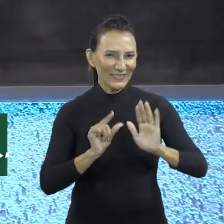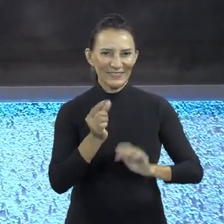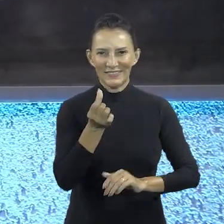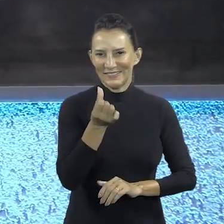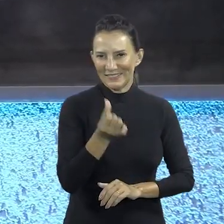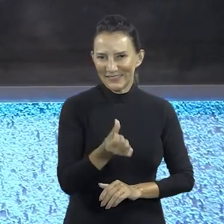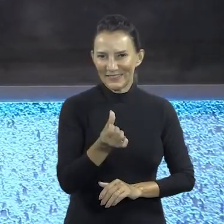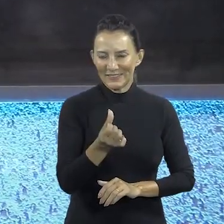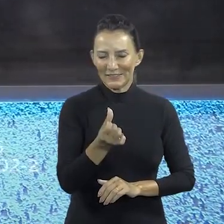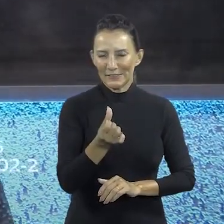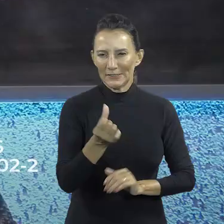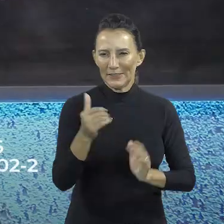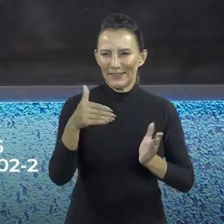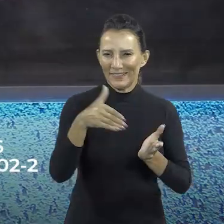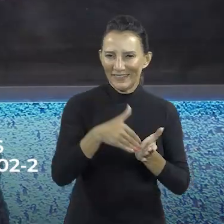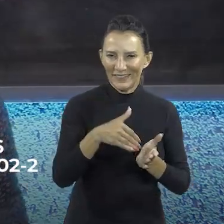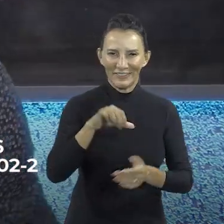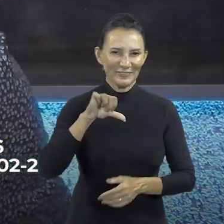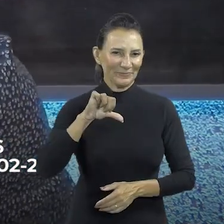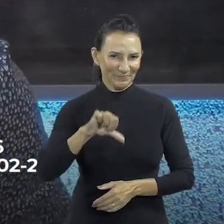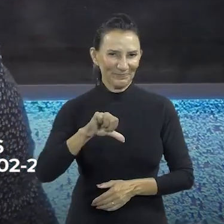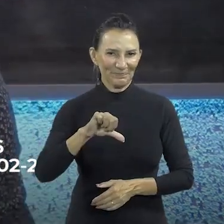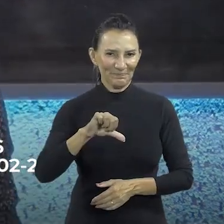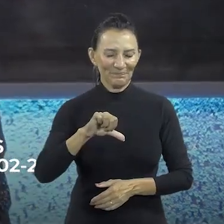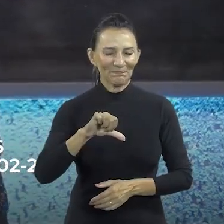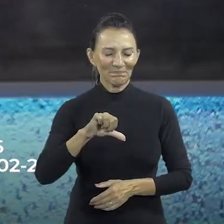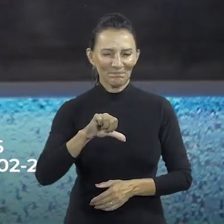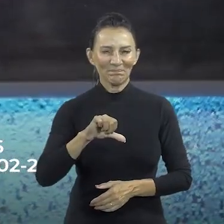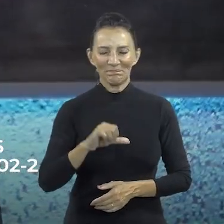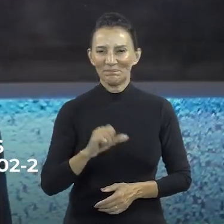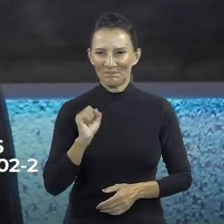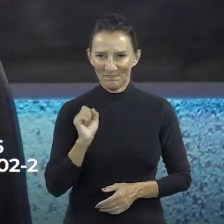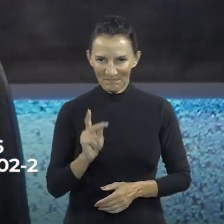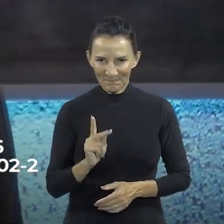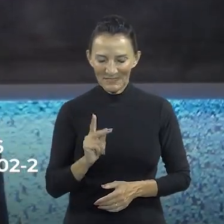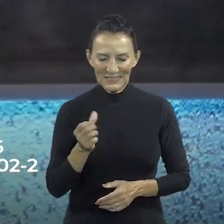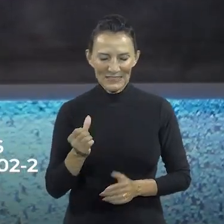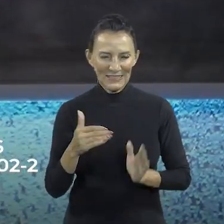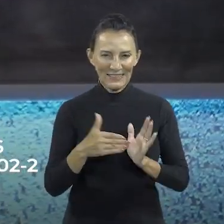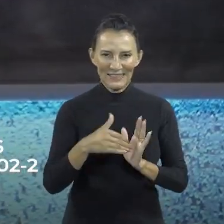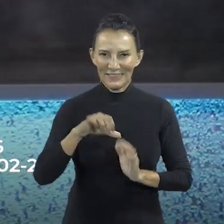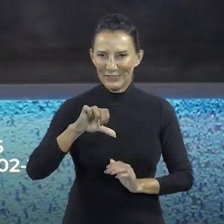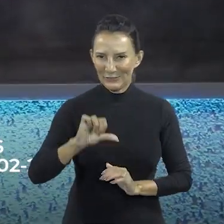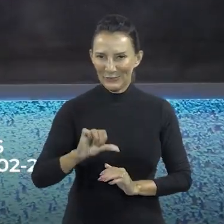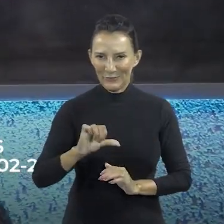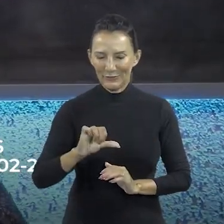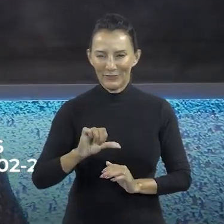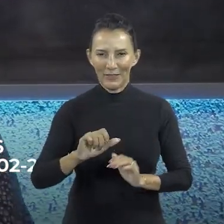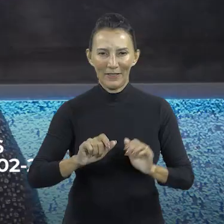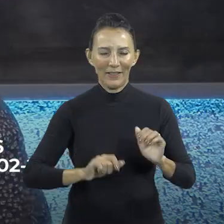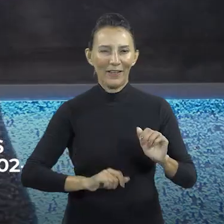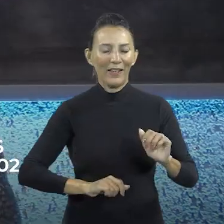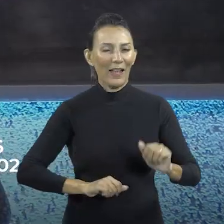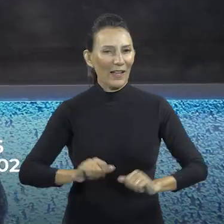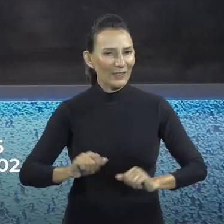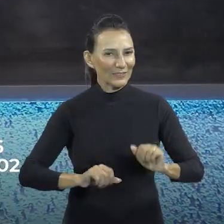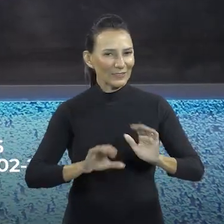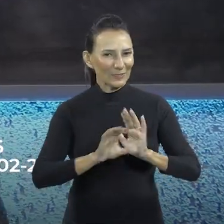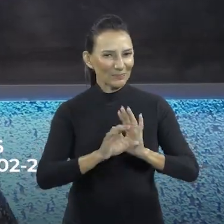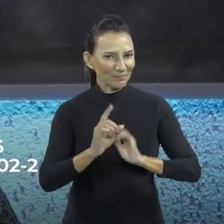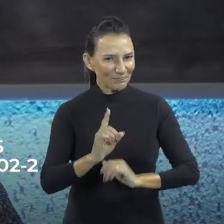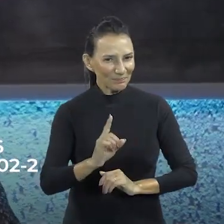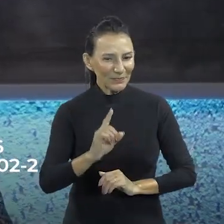6 até o 9. Então, 6, 7, 8 e 9 de Atos capítulo 1. Lembrando